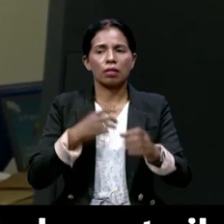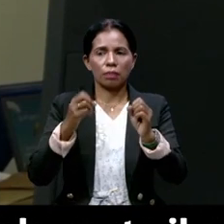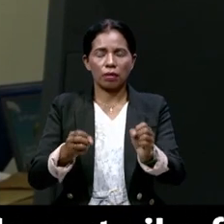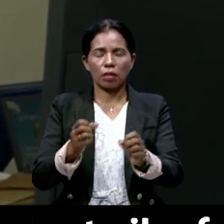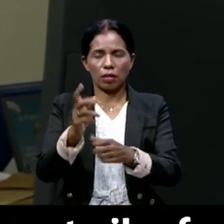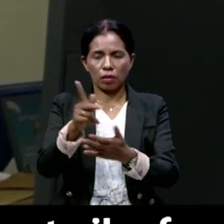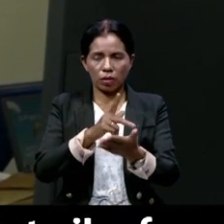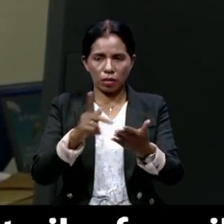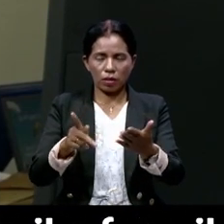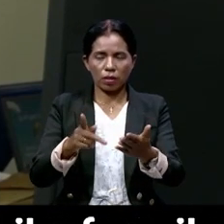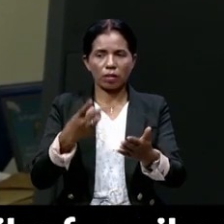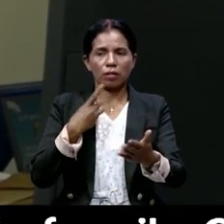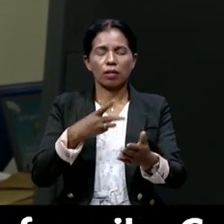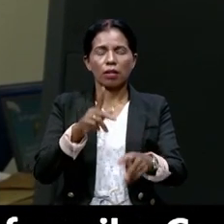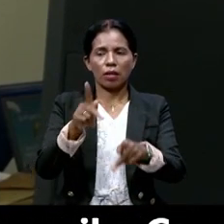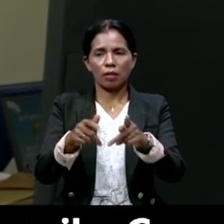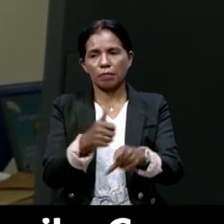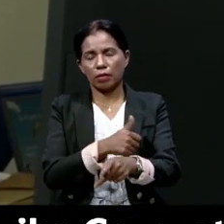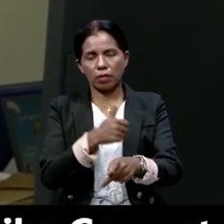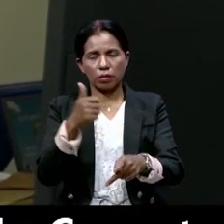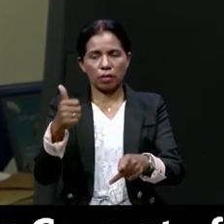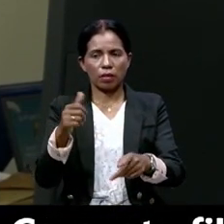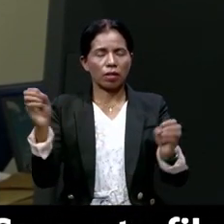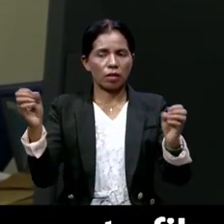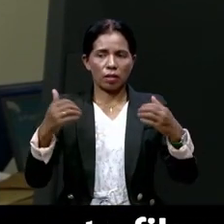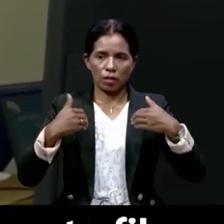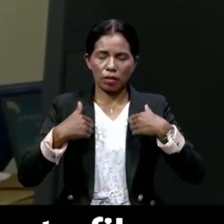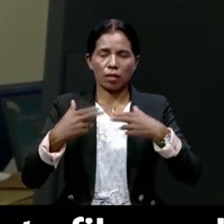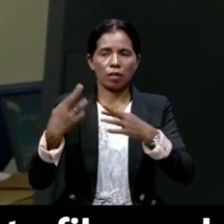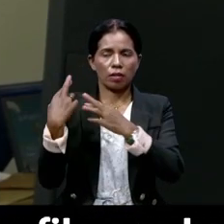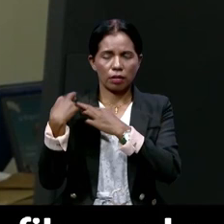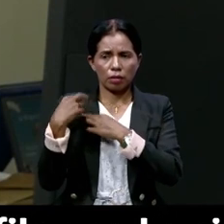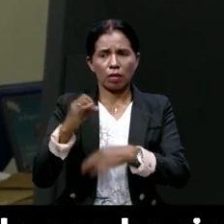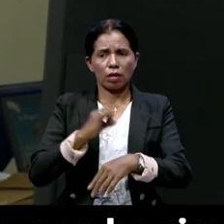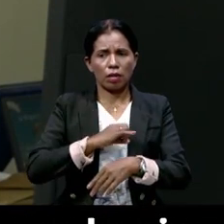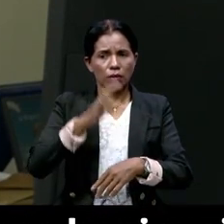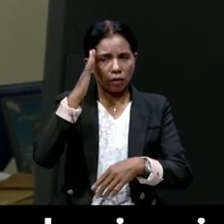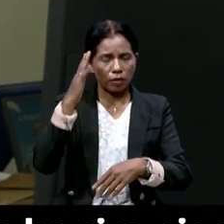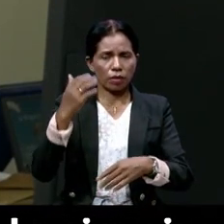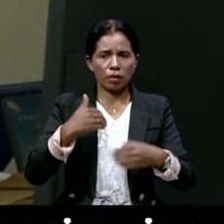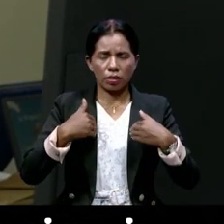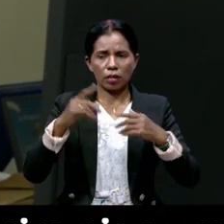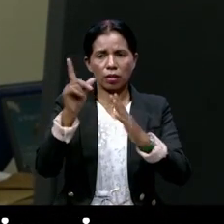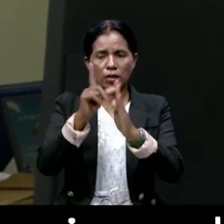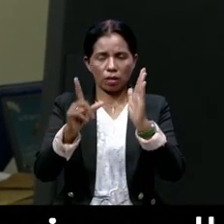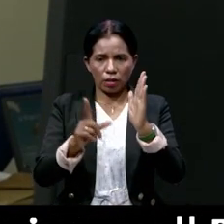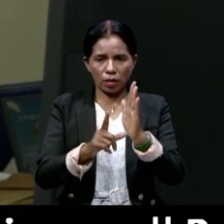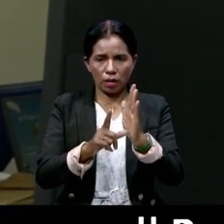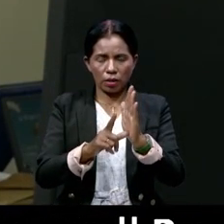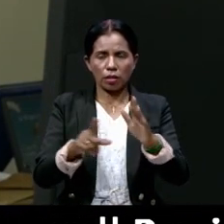criminaliza ona itani sido da un balu ne be makanesa la ia responsabilidade awano ita ia lei